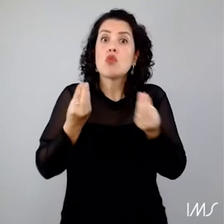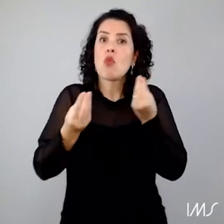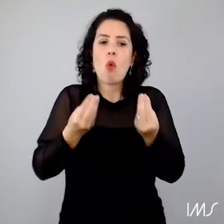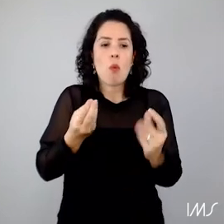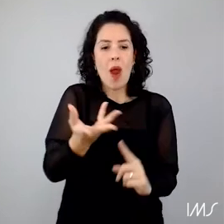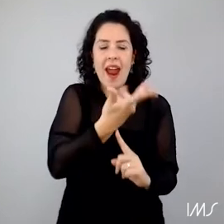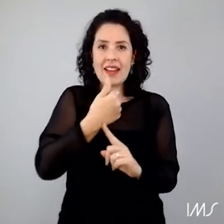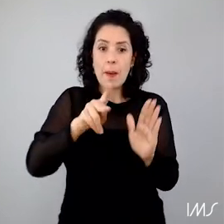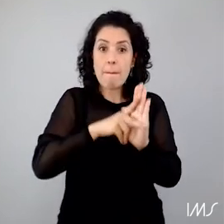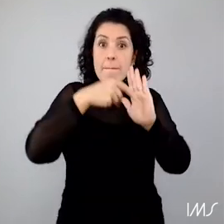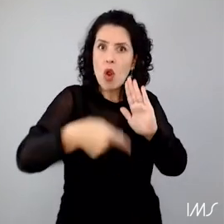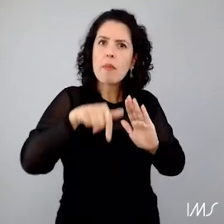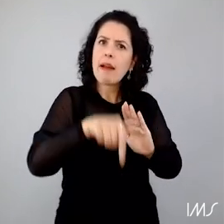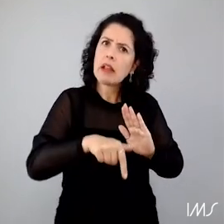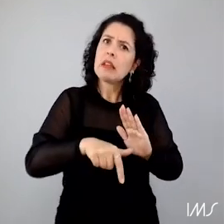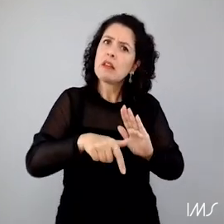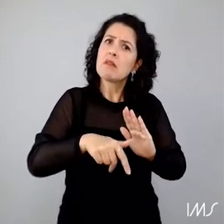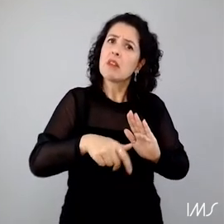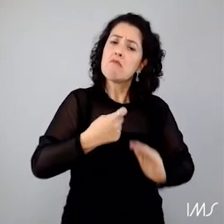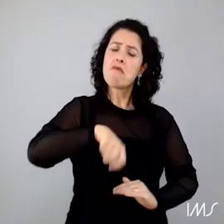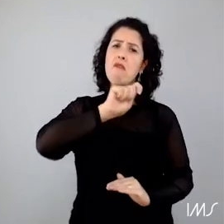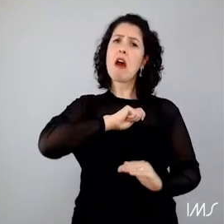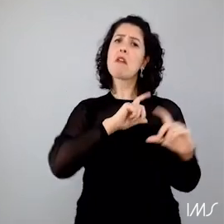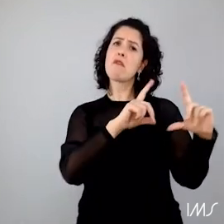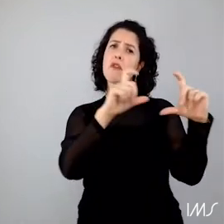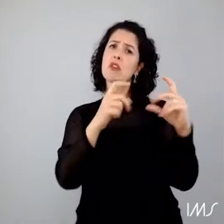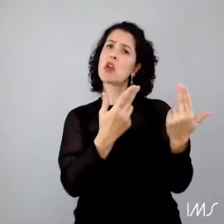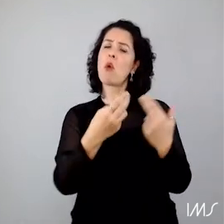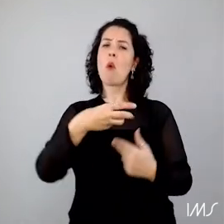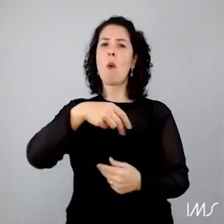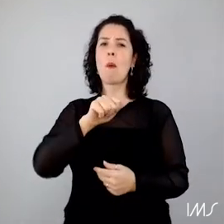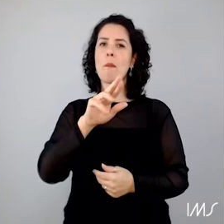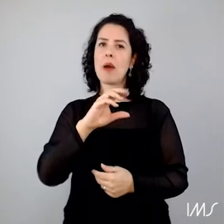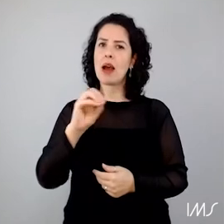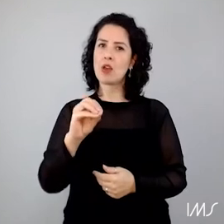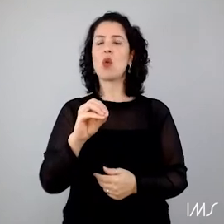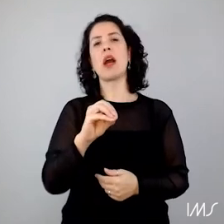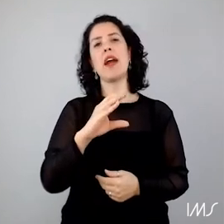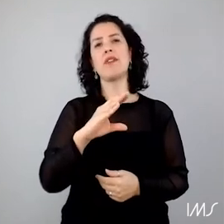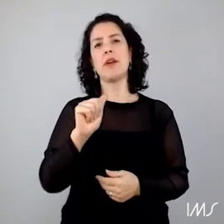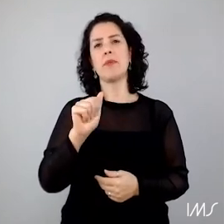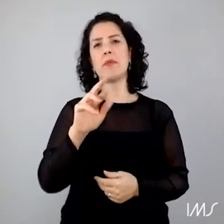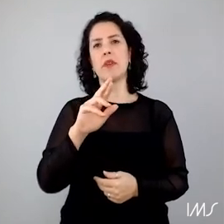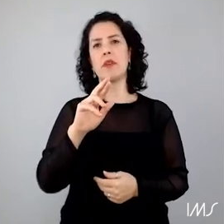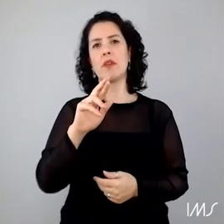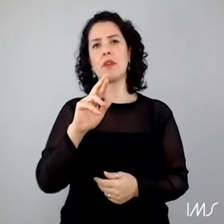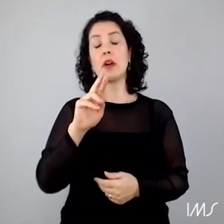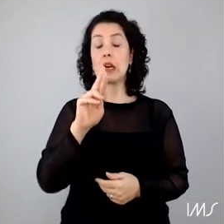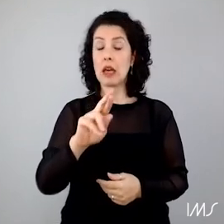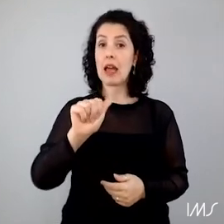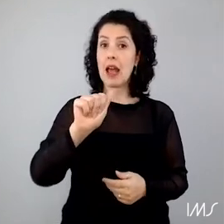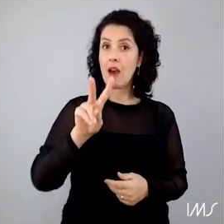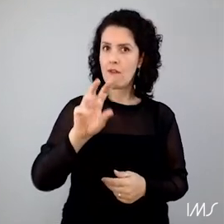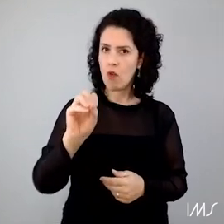aqui que eu chego à pergunta, na interlocução com estudiosos como Wilhelm Flusser, no Brasil, na década de 70, como você